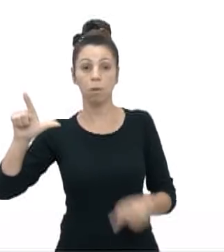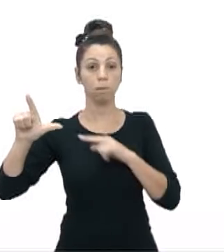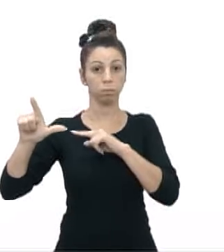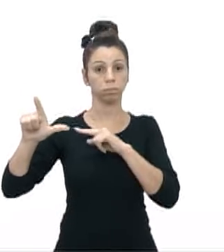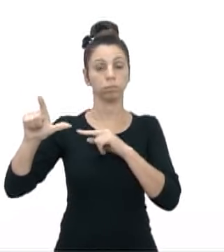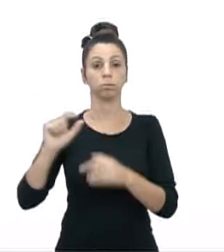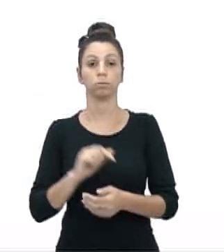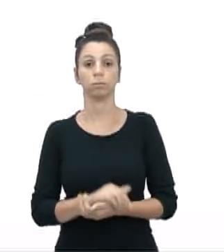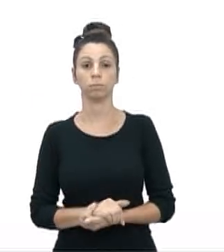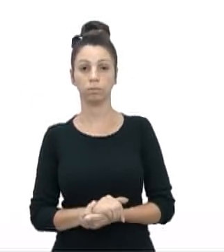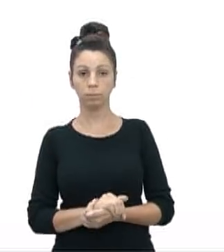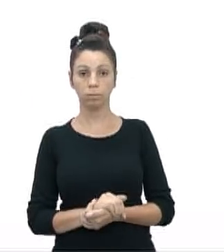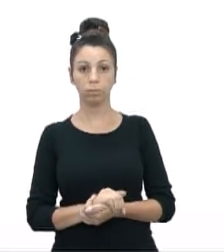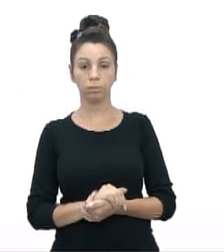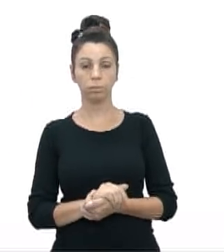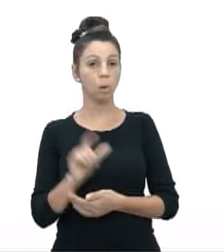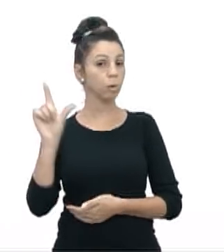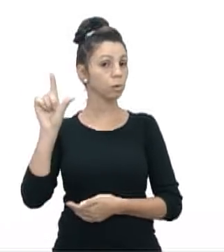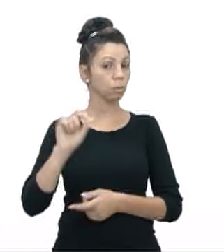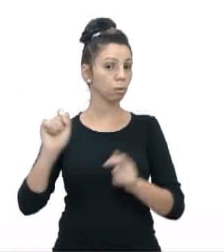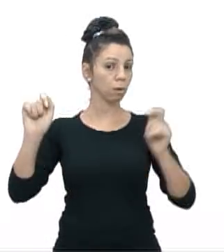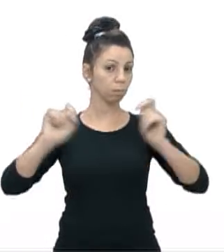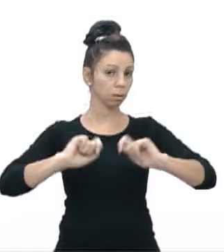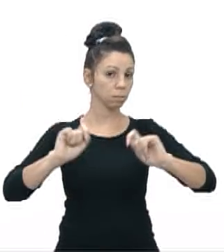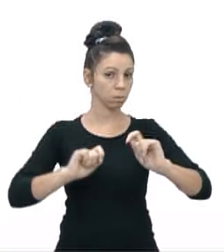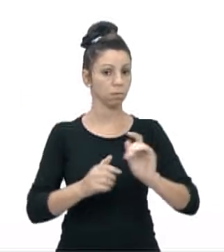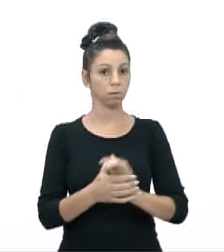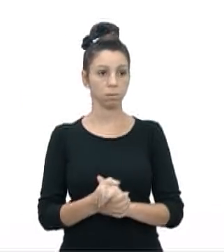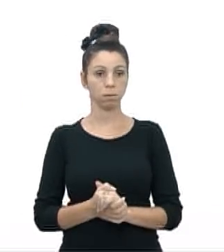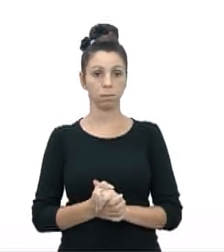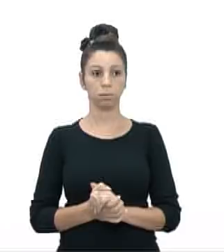no sal. Certo? Então tem lá, né,